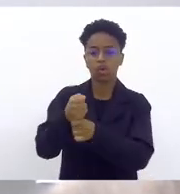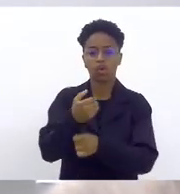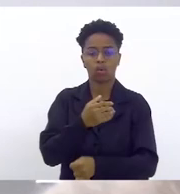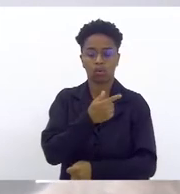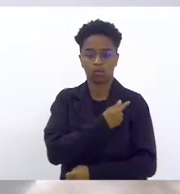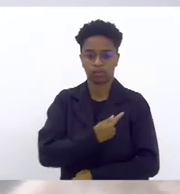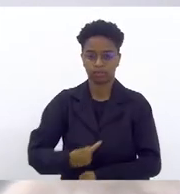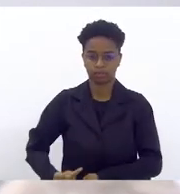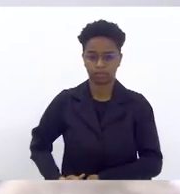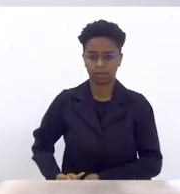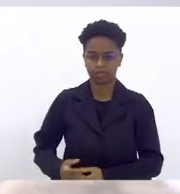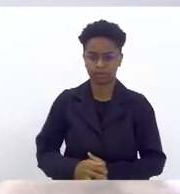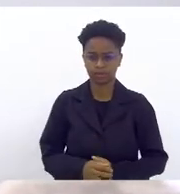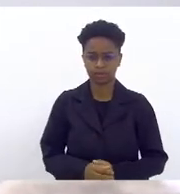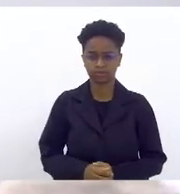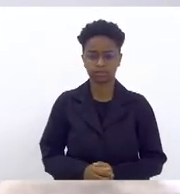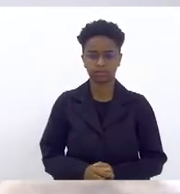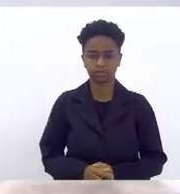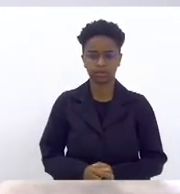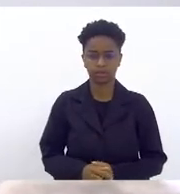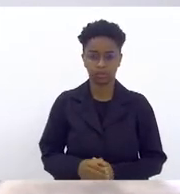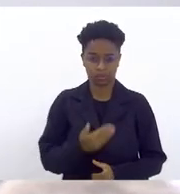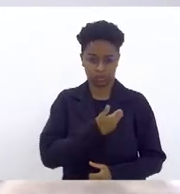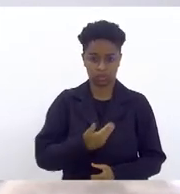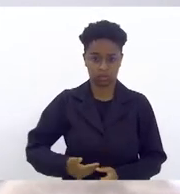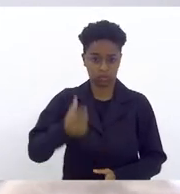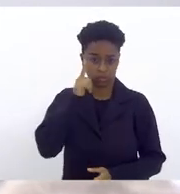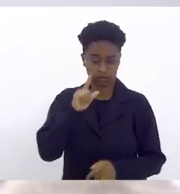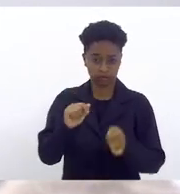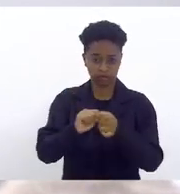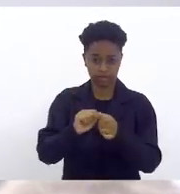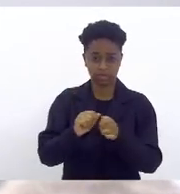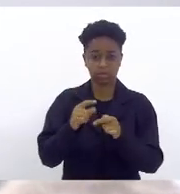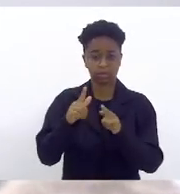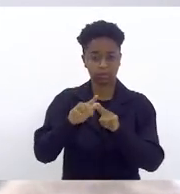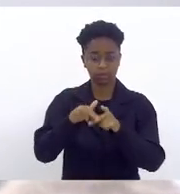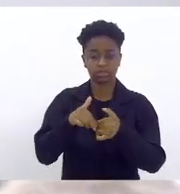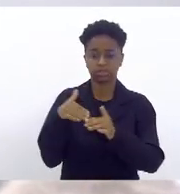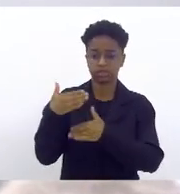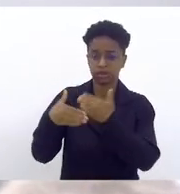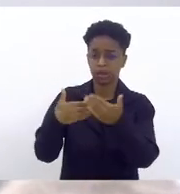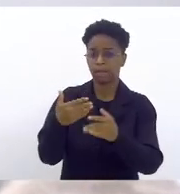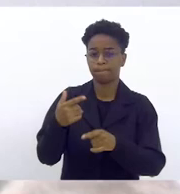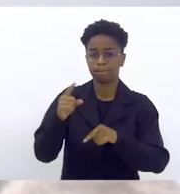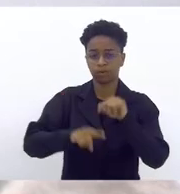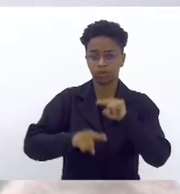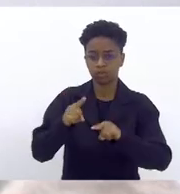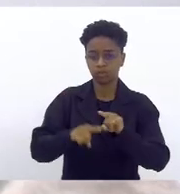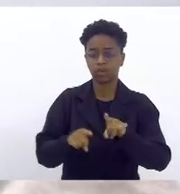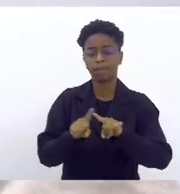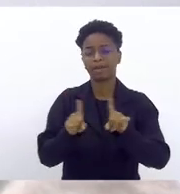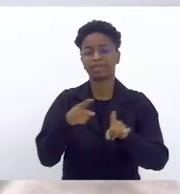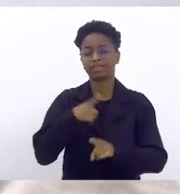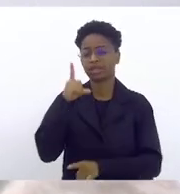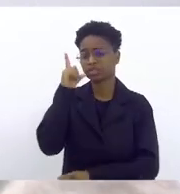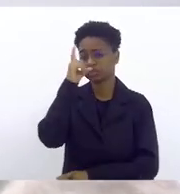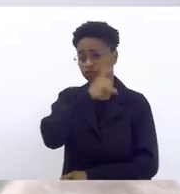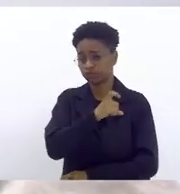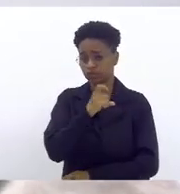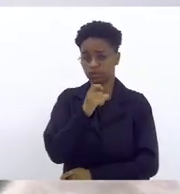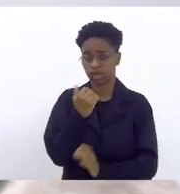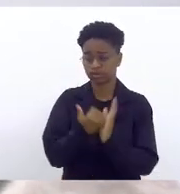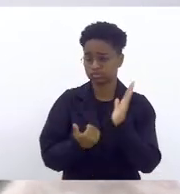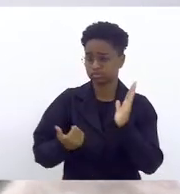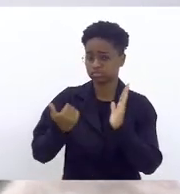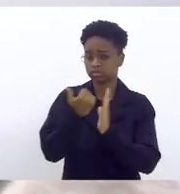nível Federal o governo federal consegue fazer isso através das parcerias para o desenvolvimento de produto encomenda tecnológico mas existe uma dificuldade muito grande